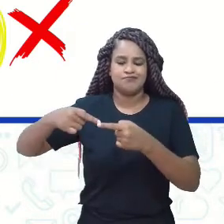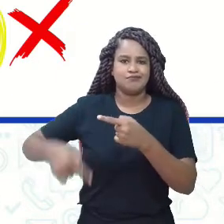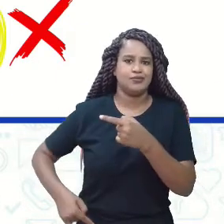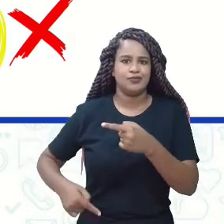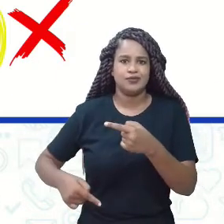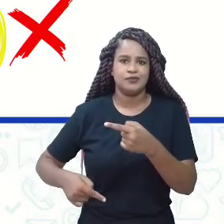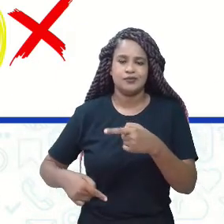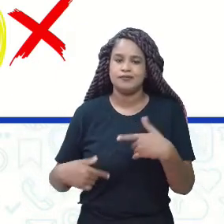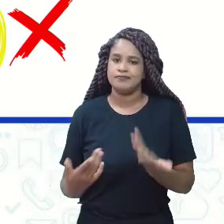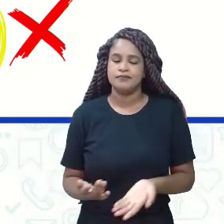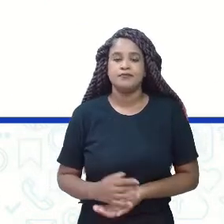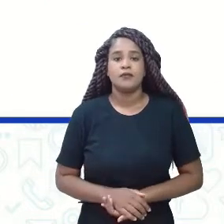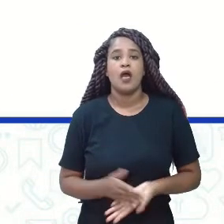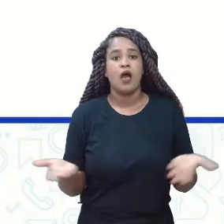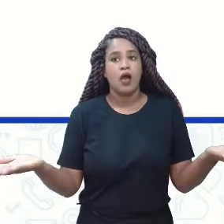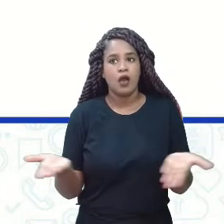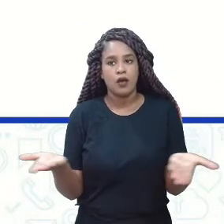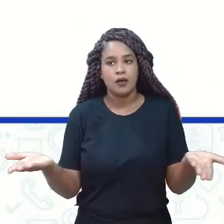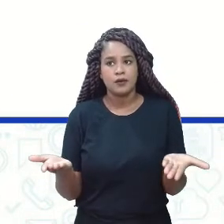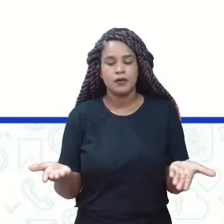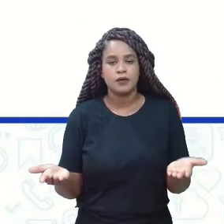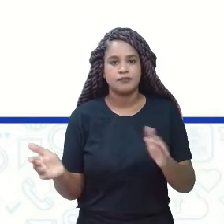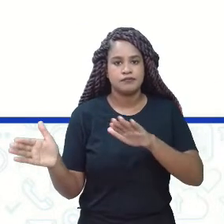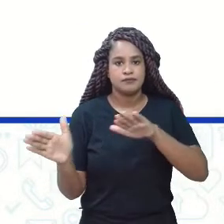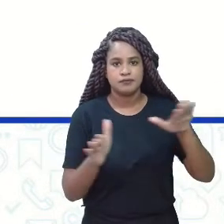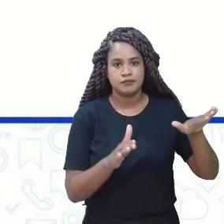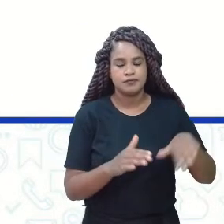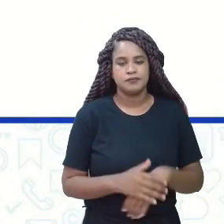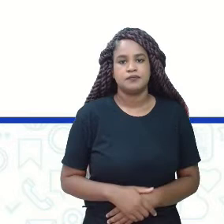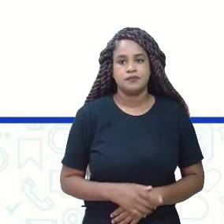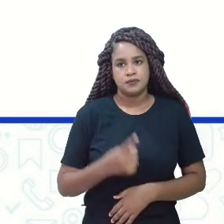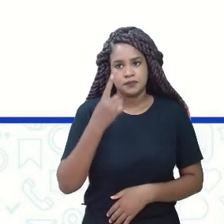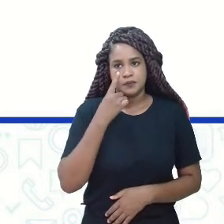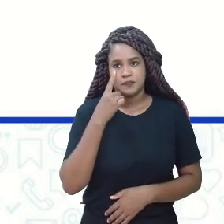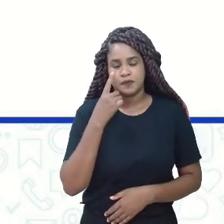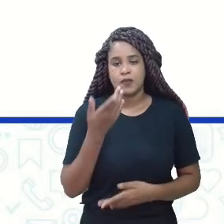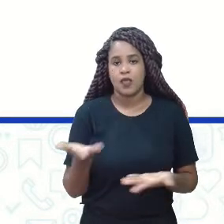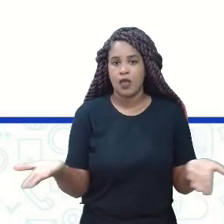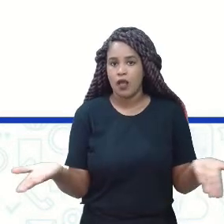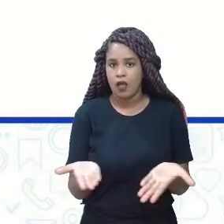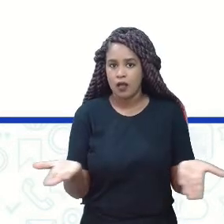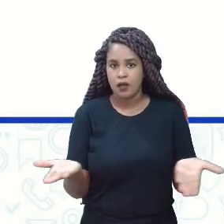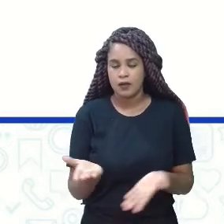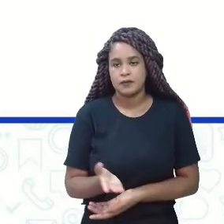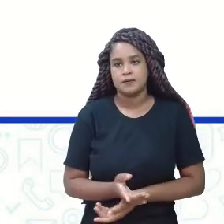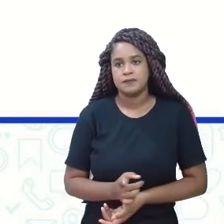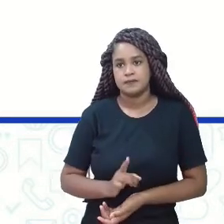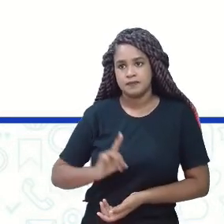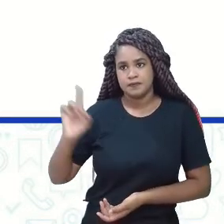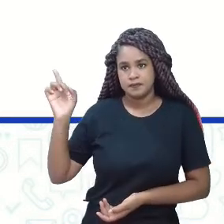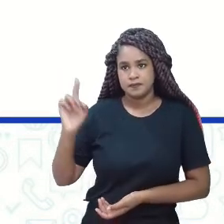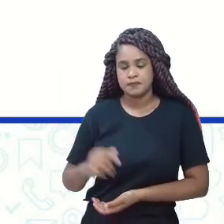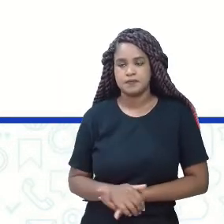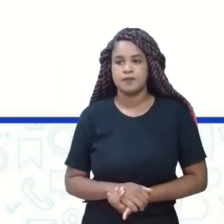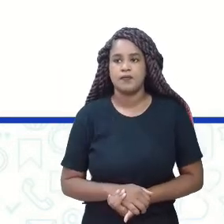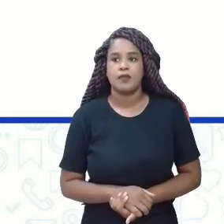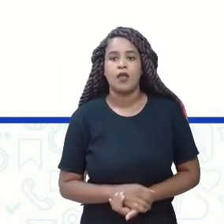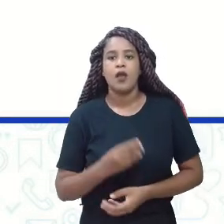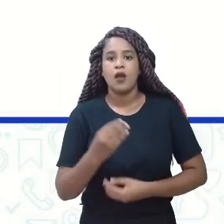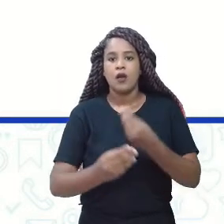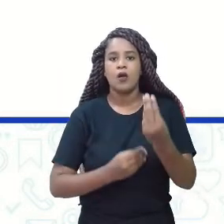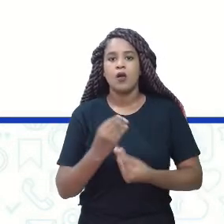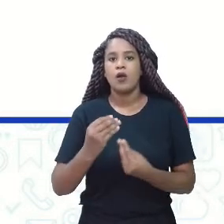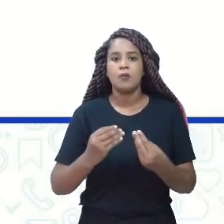vai avançando agora para a segunda situação. Agora a gente vai ver como que a gente faz para saber se o número dá para dividir por